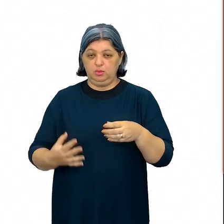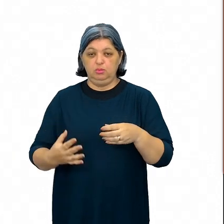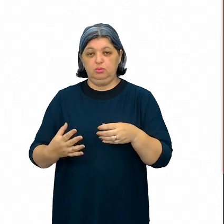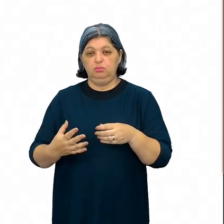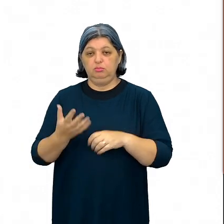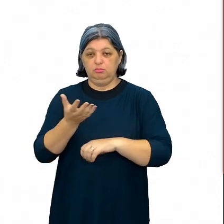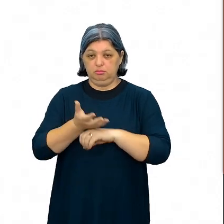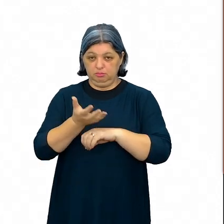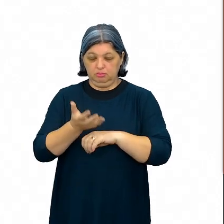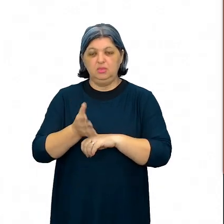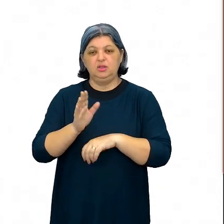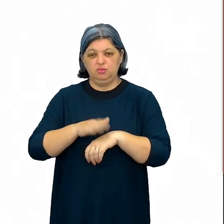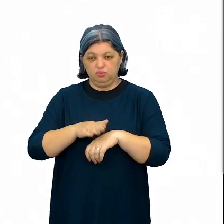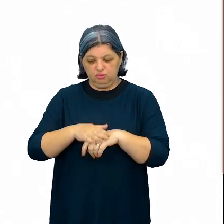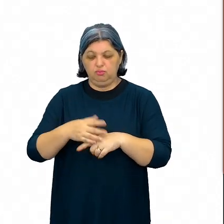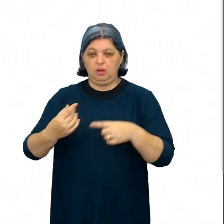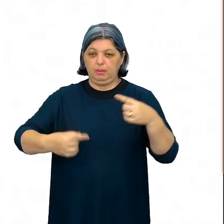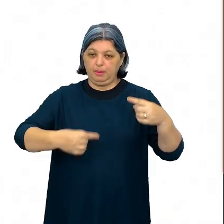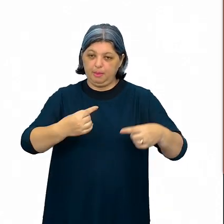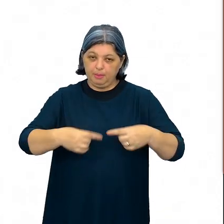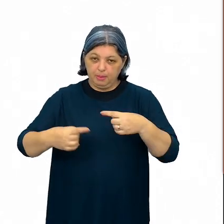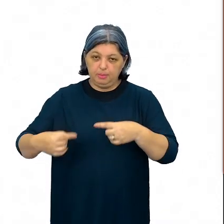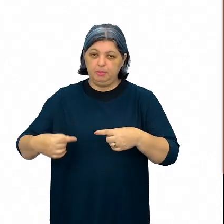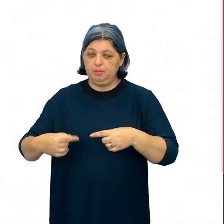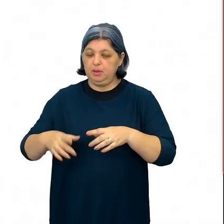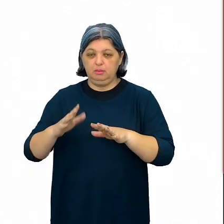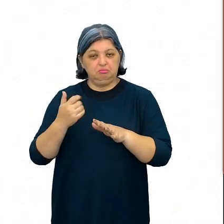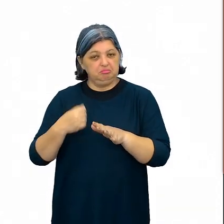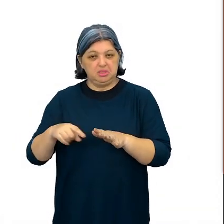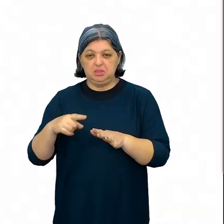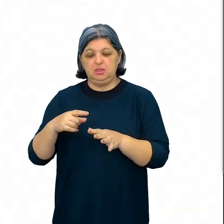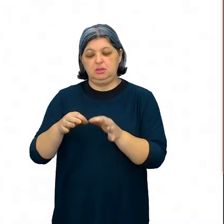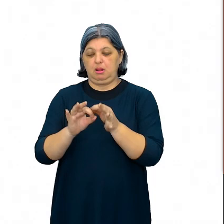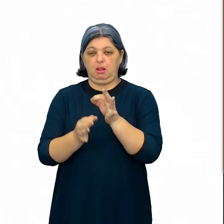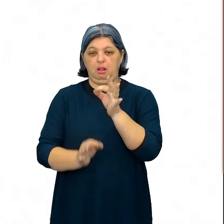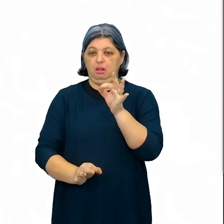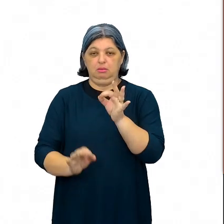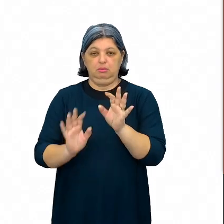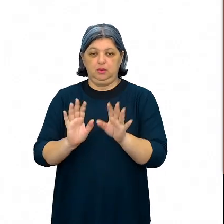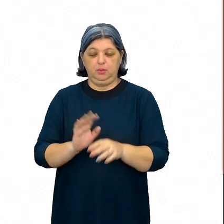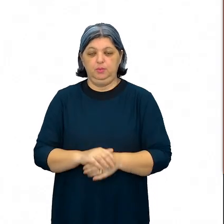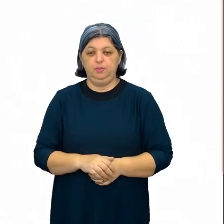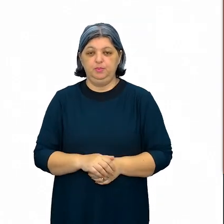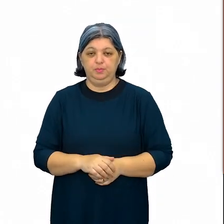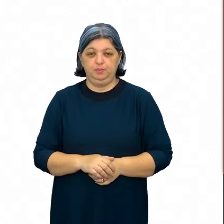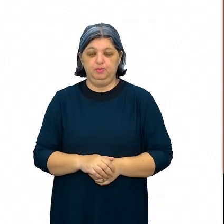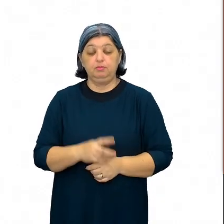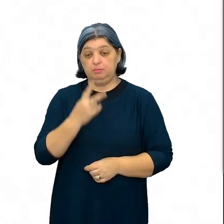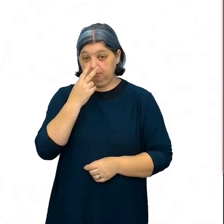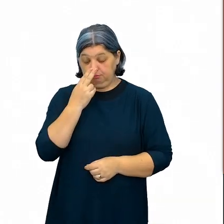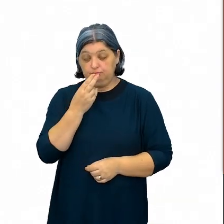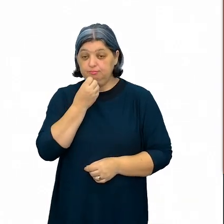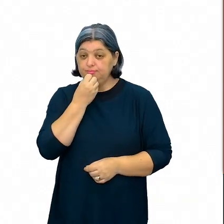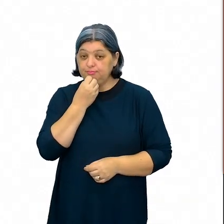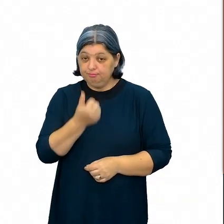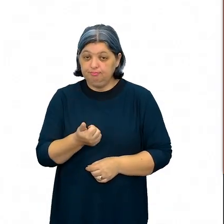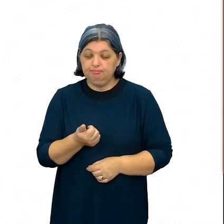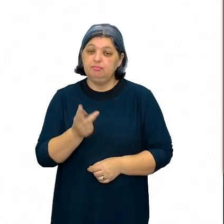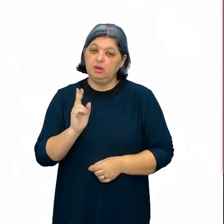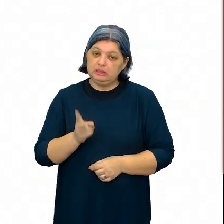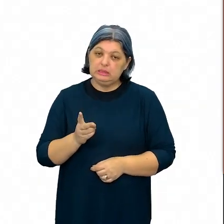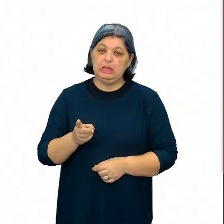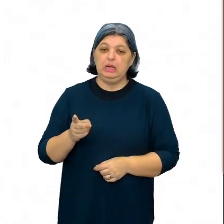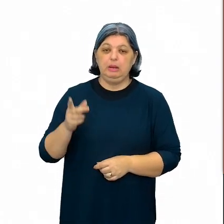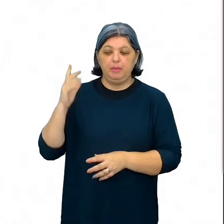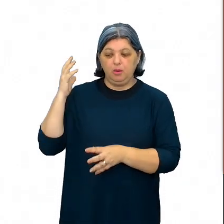a gente já fez essa discussão não vou me alongar Como eu disse agora pouco né mas eu acho que é sempre bom a gente